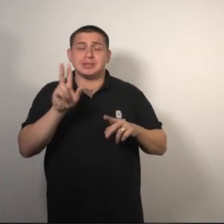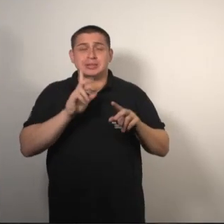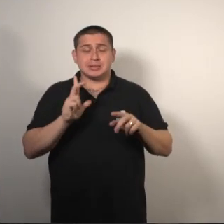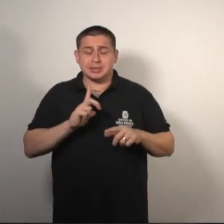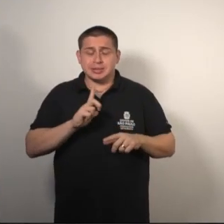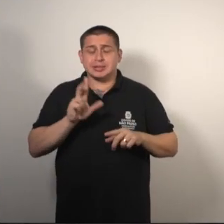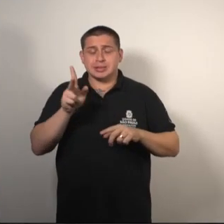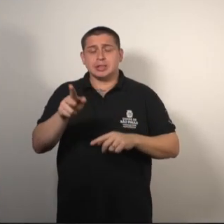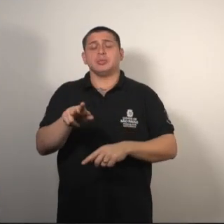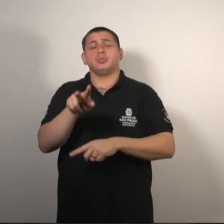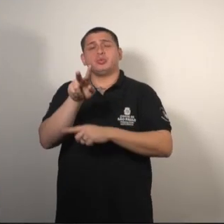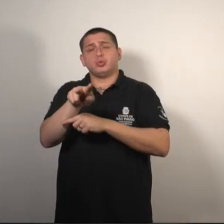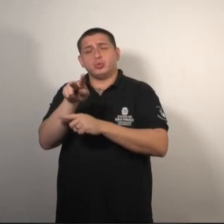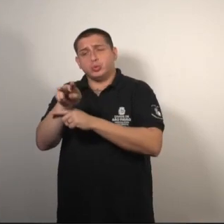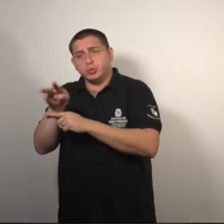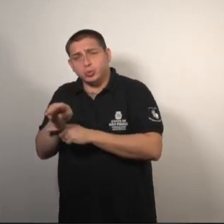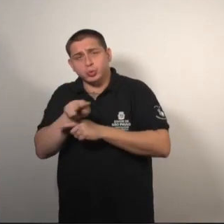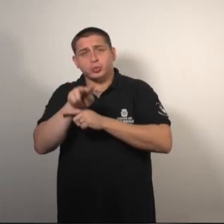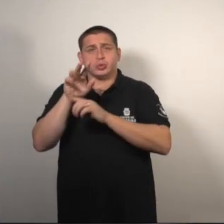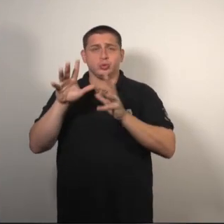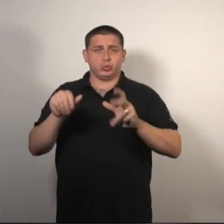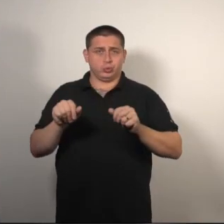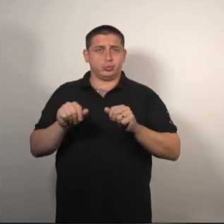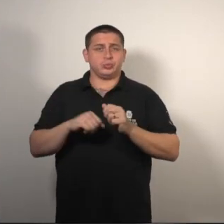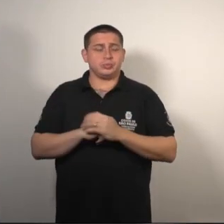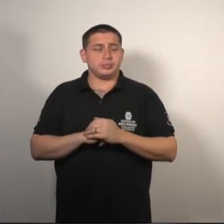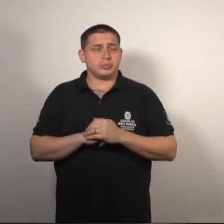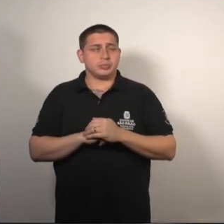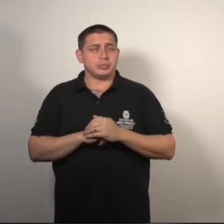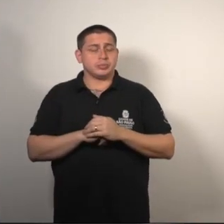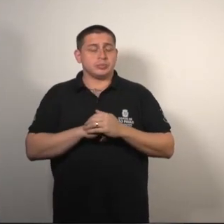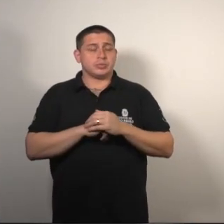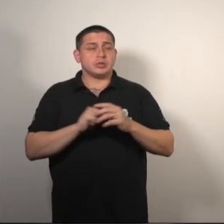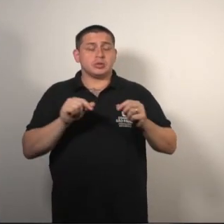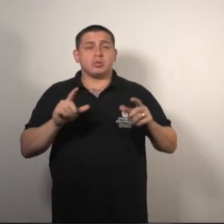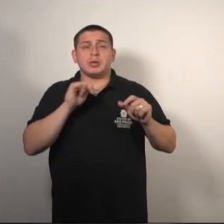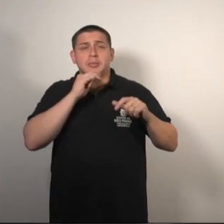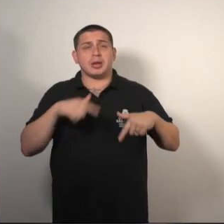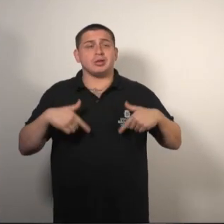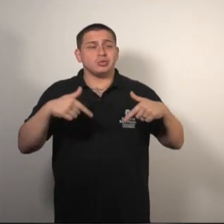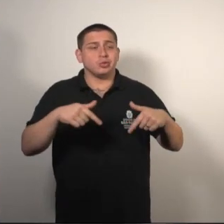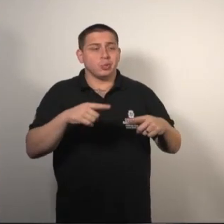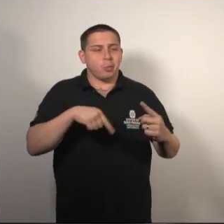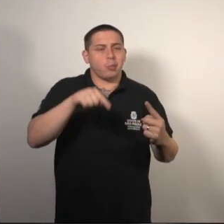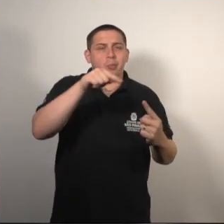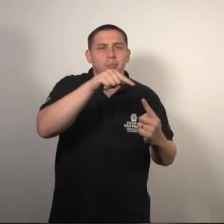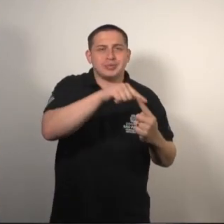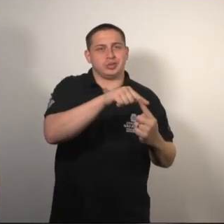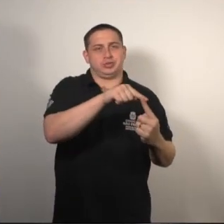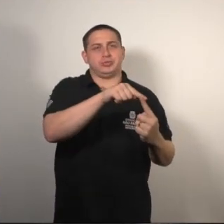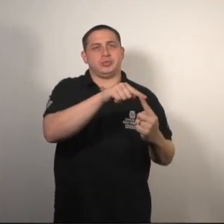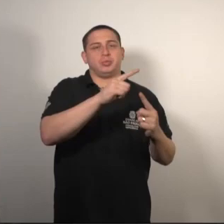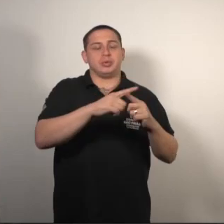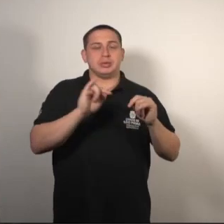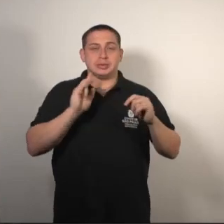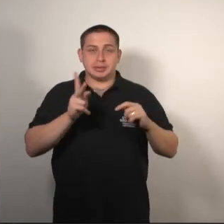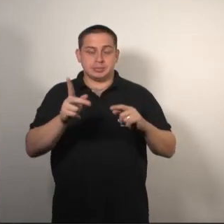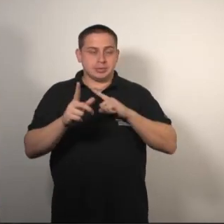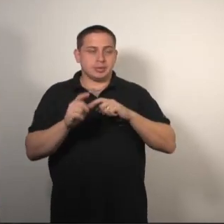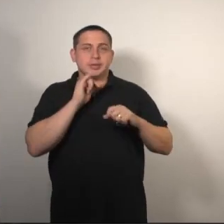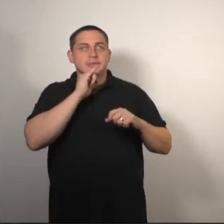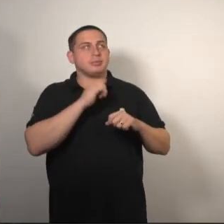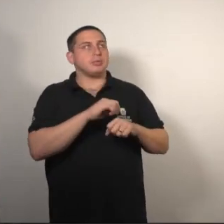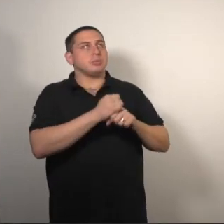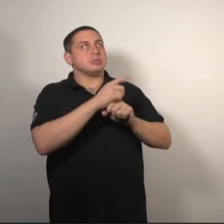magnitude, sempre se falaram em ações pontuais, em ações localizadas, quando surgiam os problemas, e a